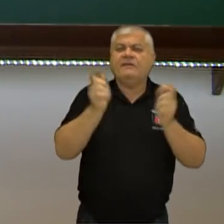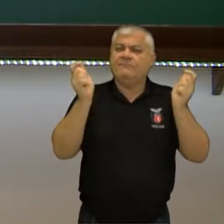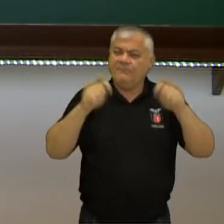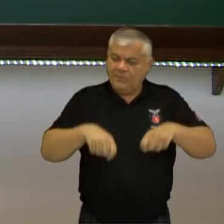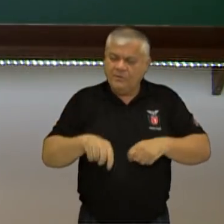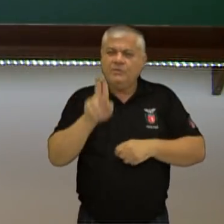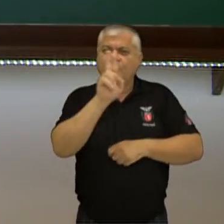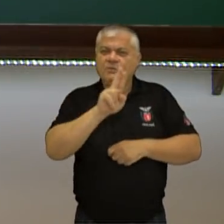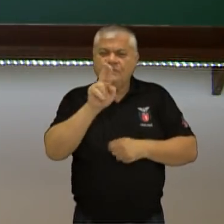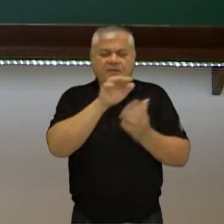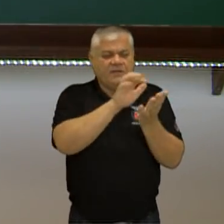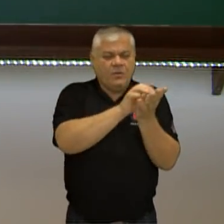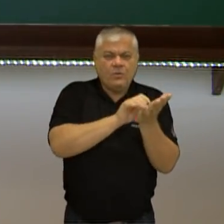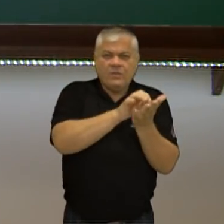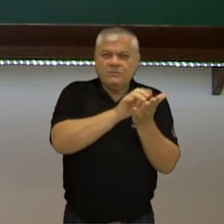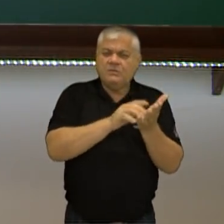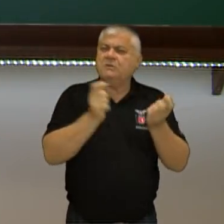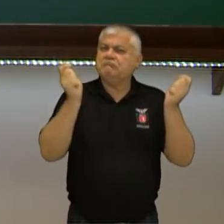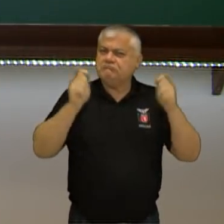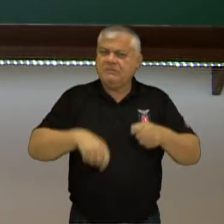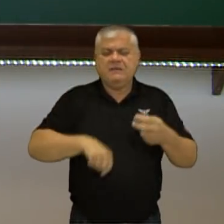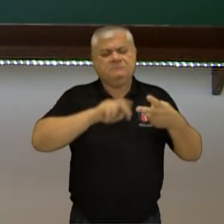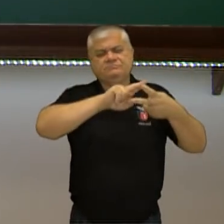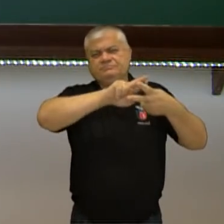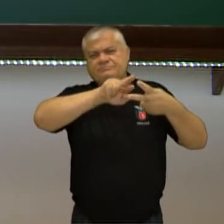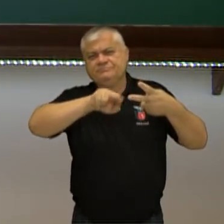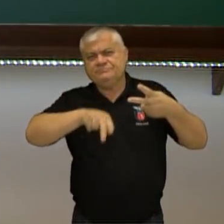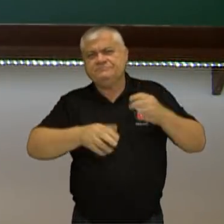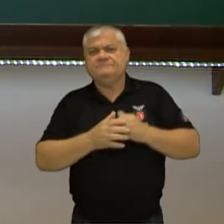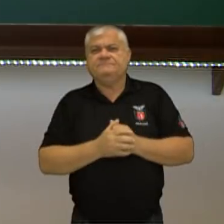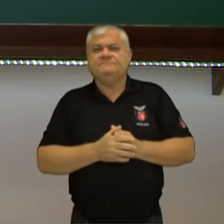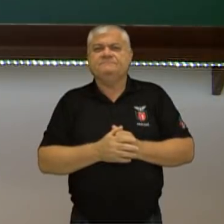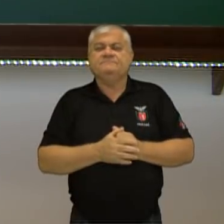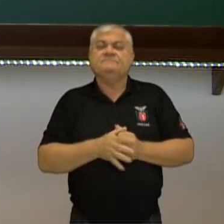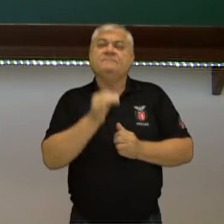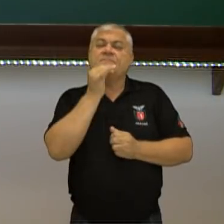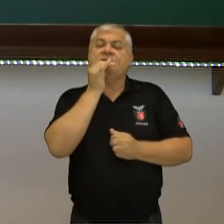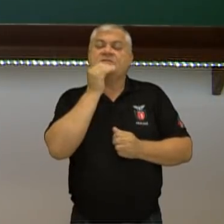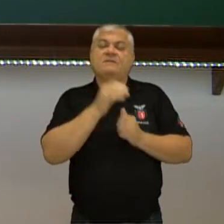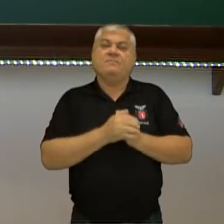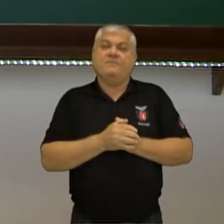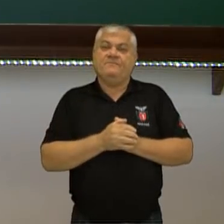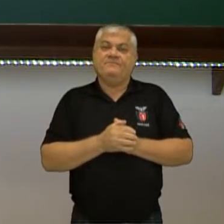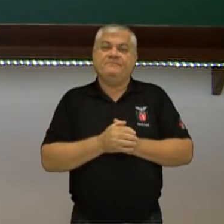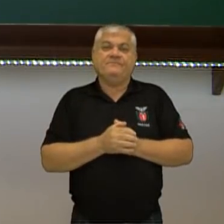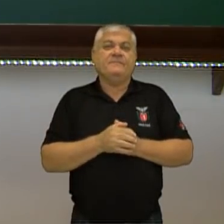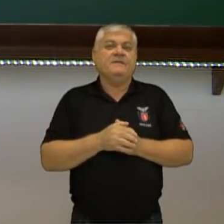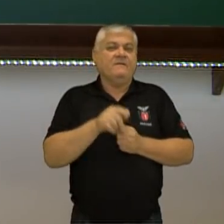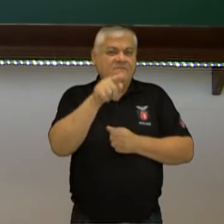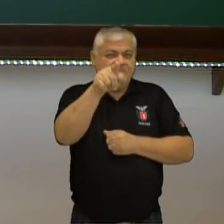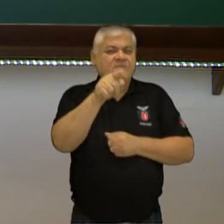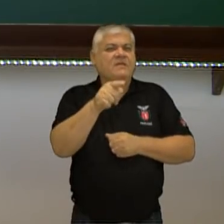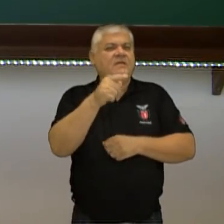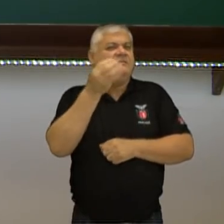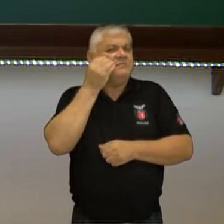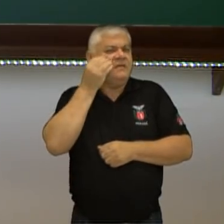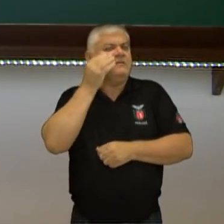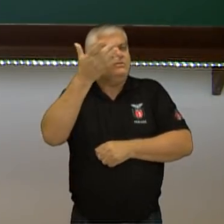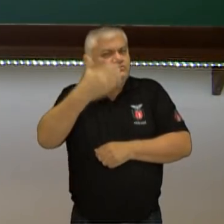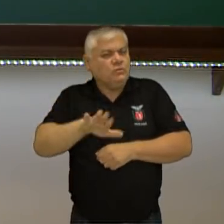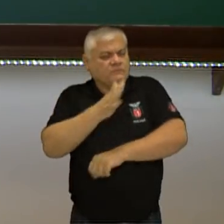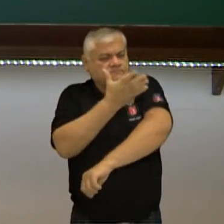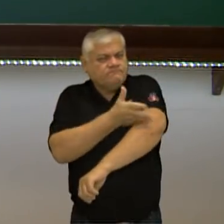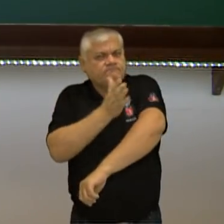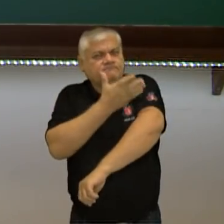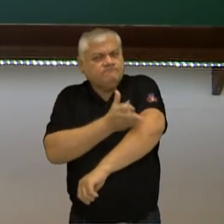posso usar a calculadora, tenho várias possibilidades. Te convido a refazer os exercícios, a conferir as suas